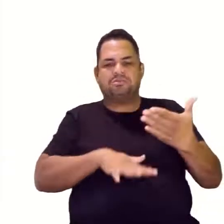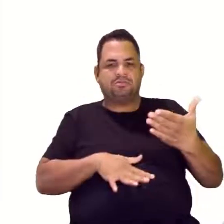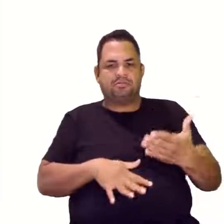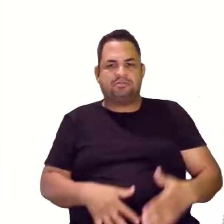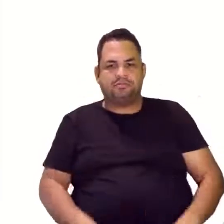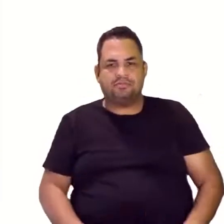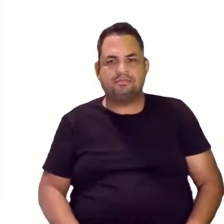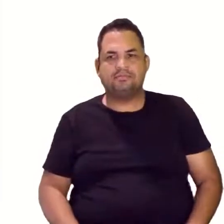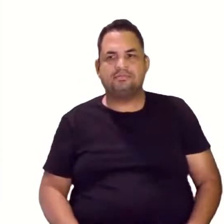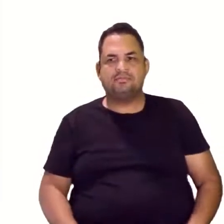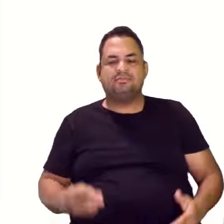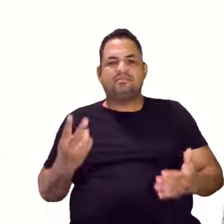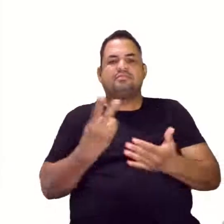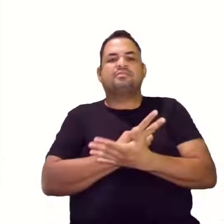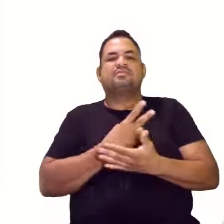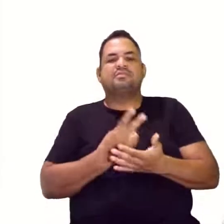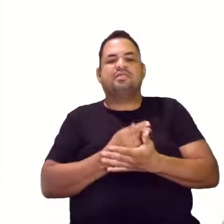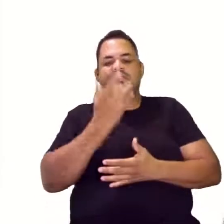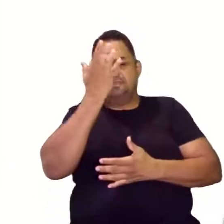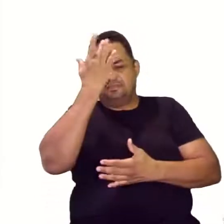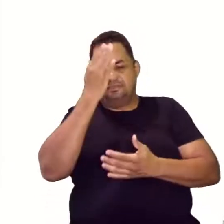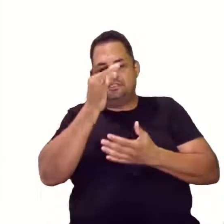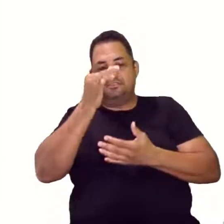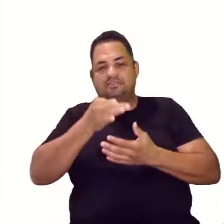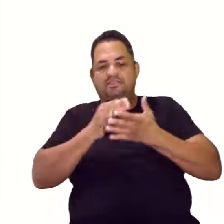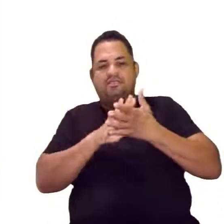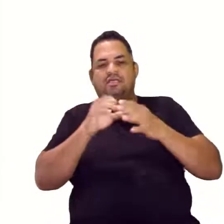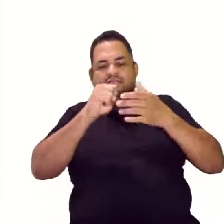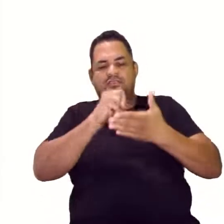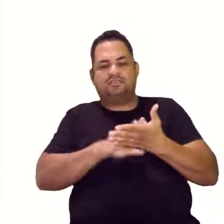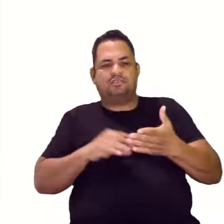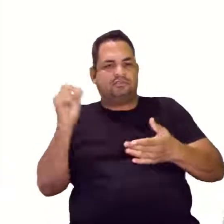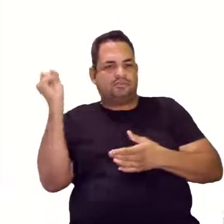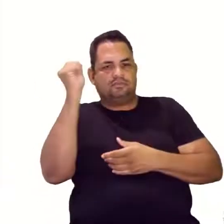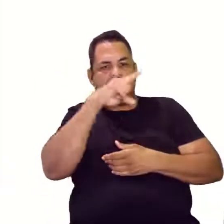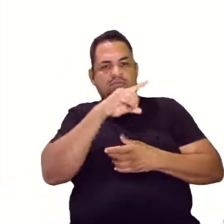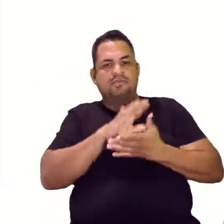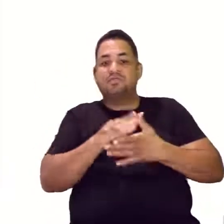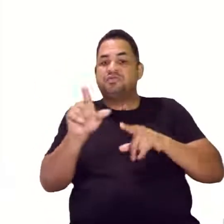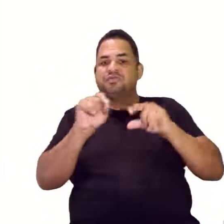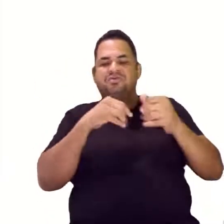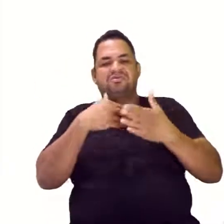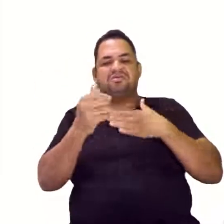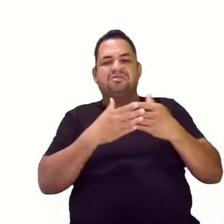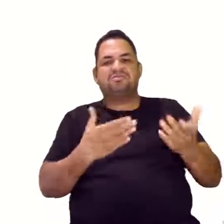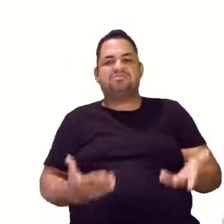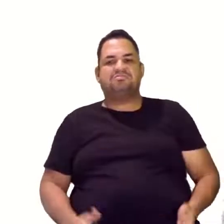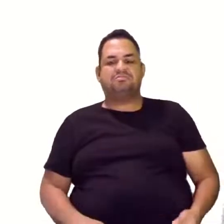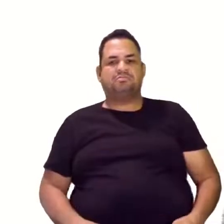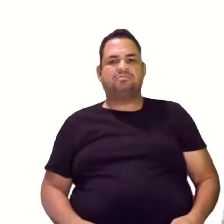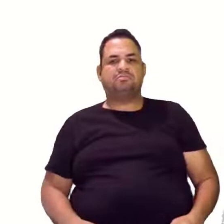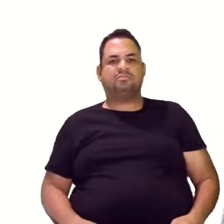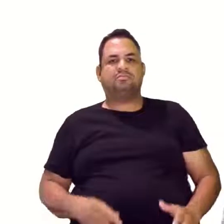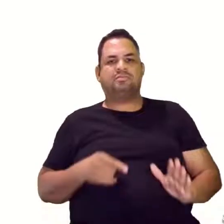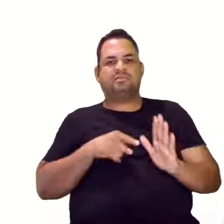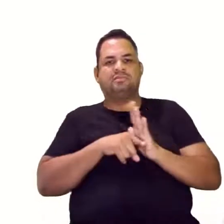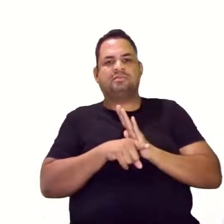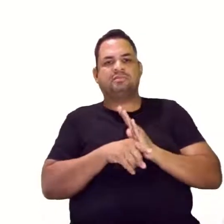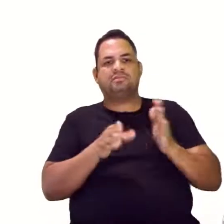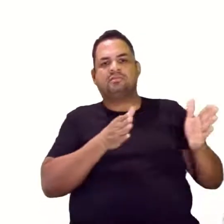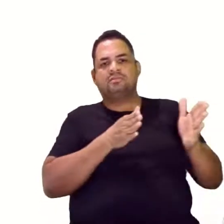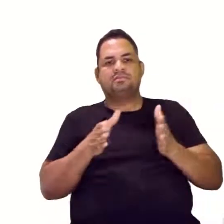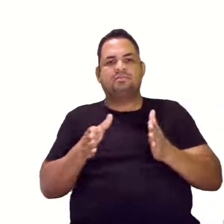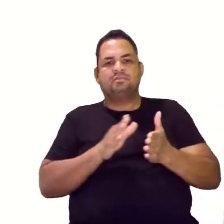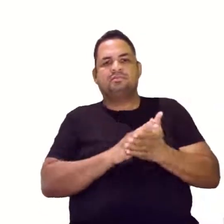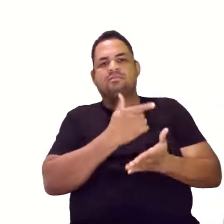Não, desculpa, você erra fácil e acerta difícil. Parte do princípio que foi chute, né? Então aqui está perguntando que no período de